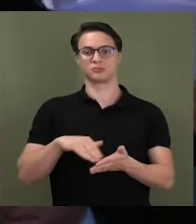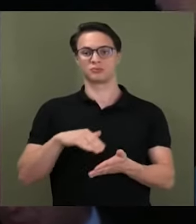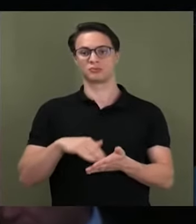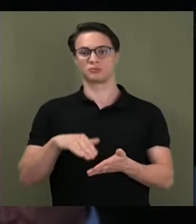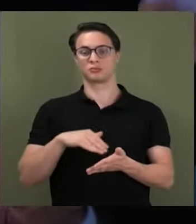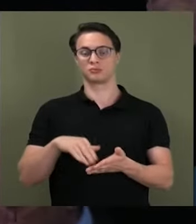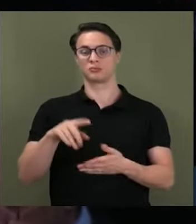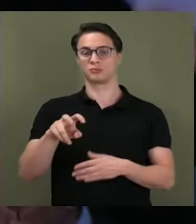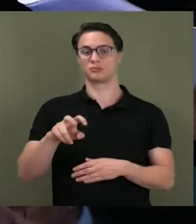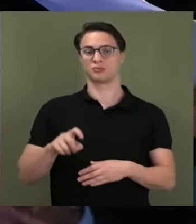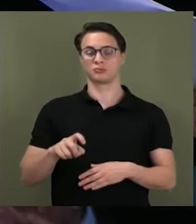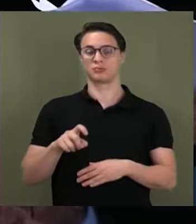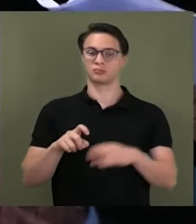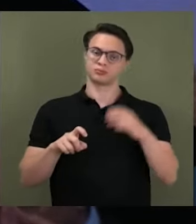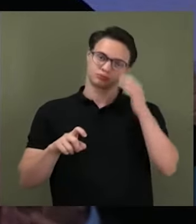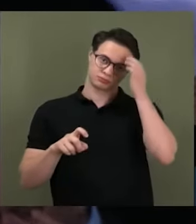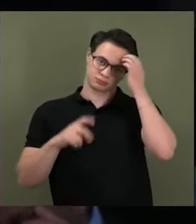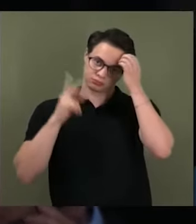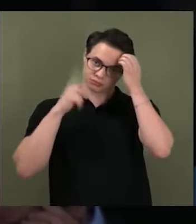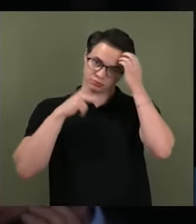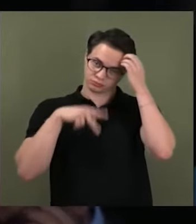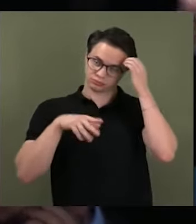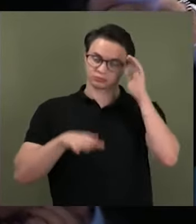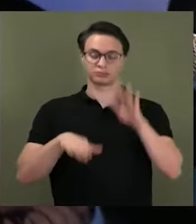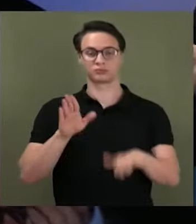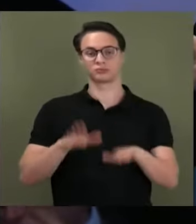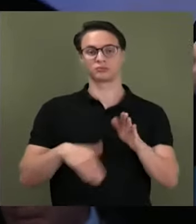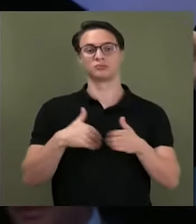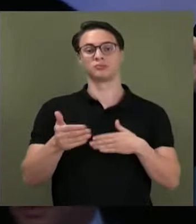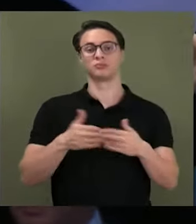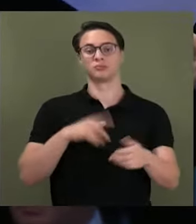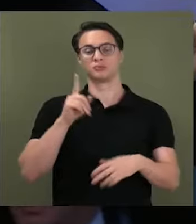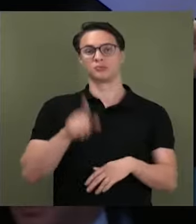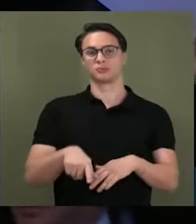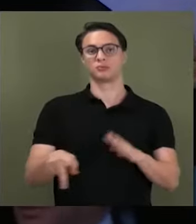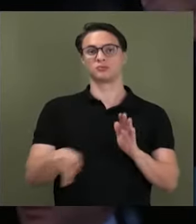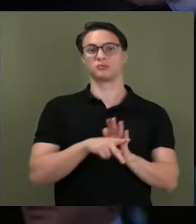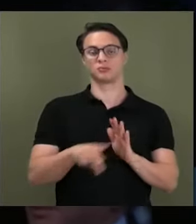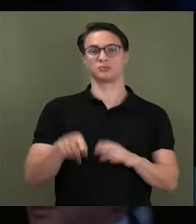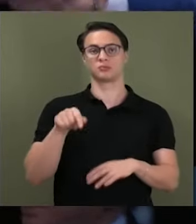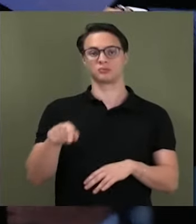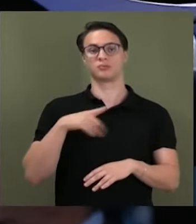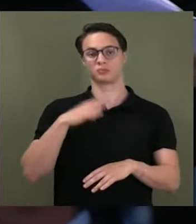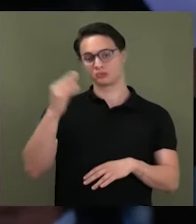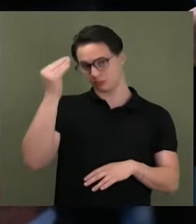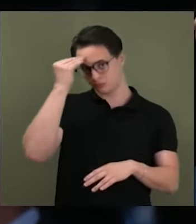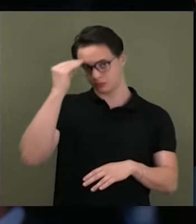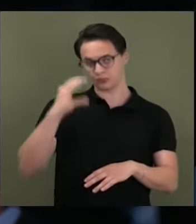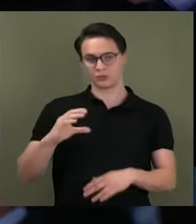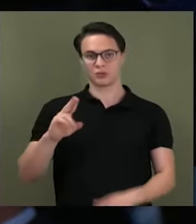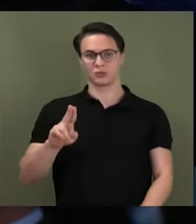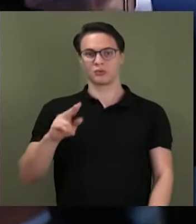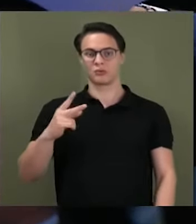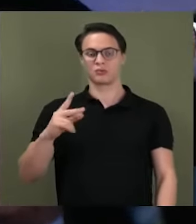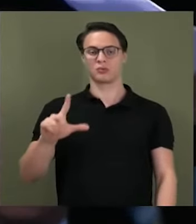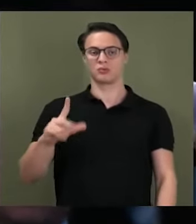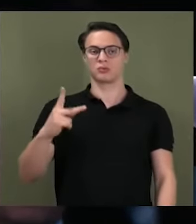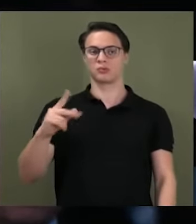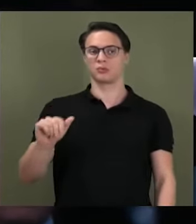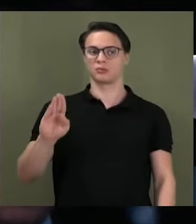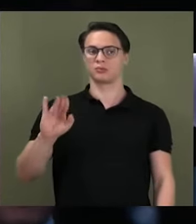ex-parlamentares, que muitas das vezes, por qualquer que seja a sua culpabilidade, qual seja a pena que